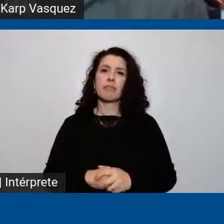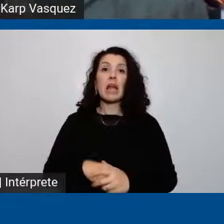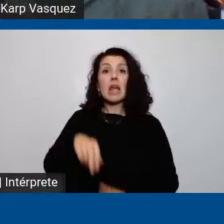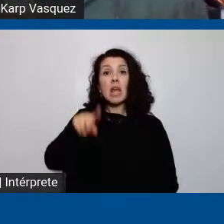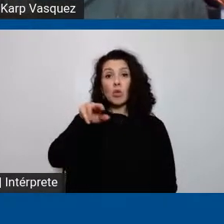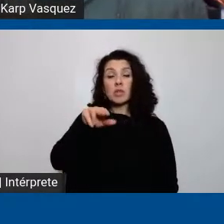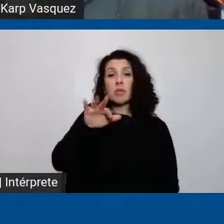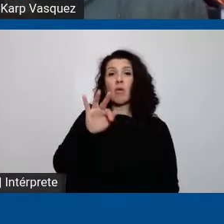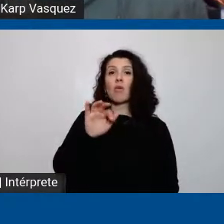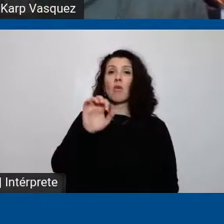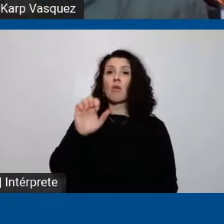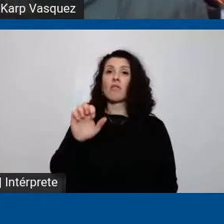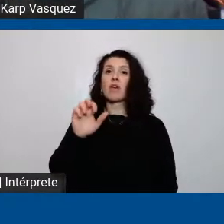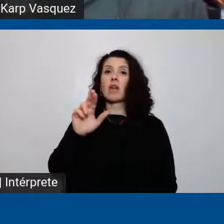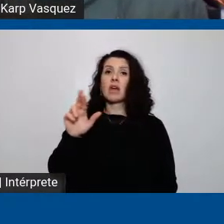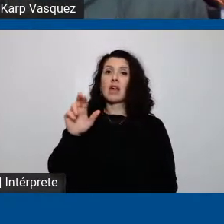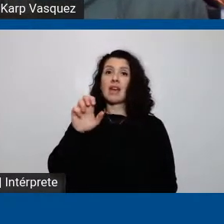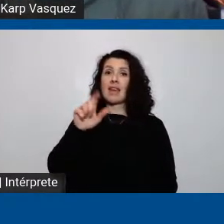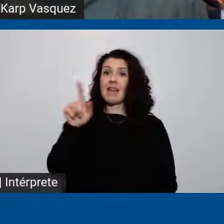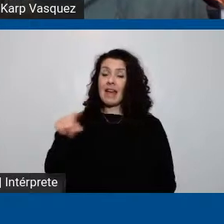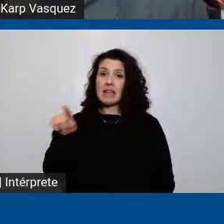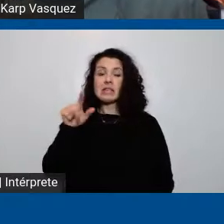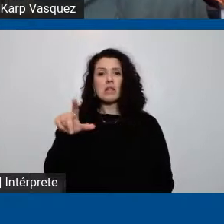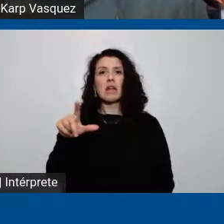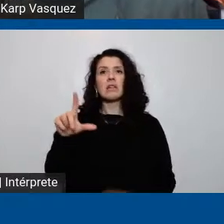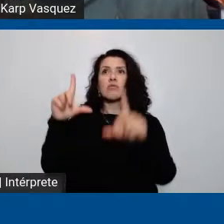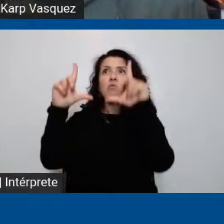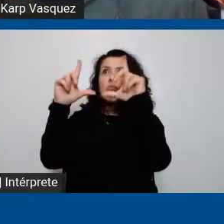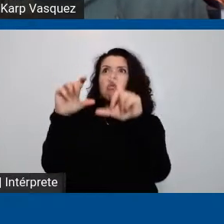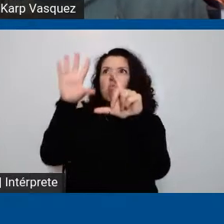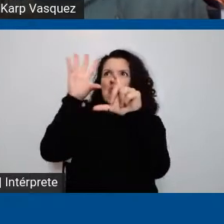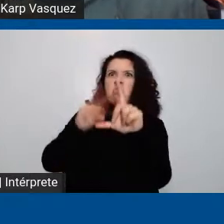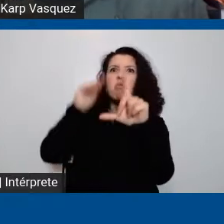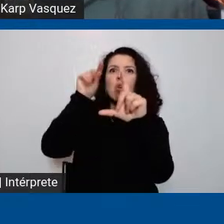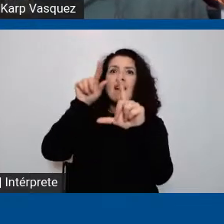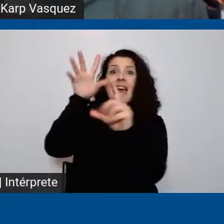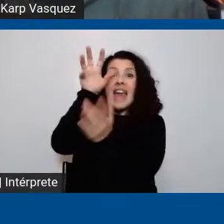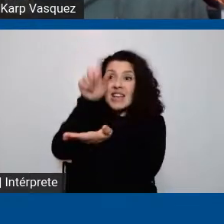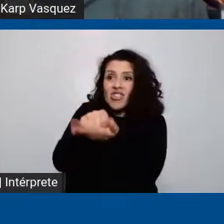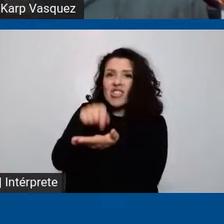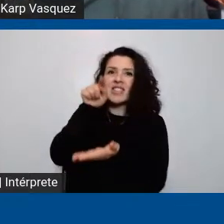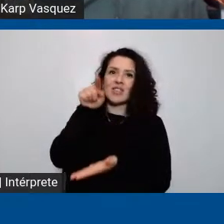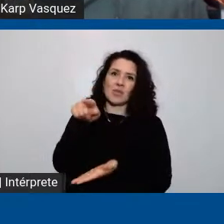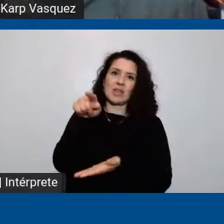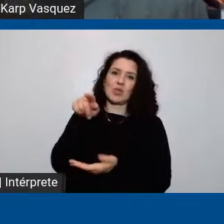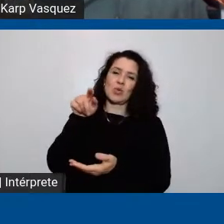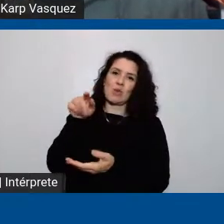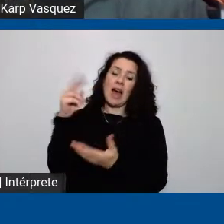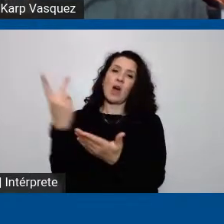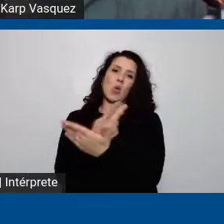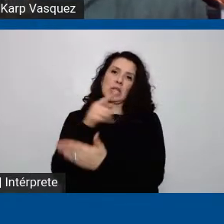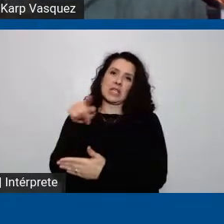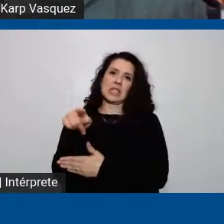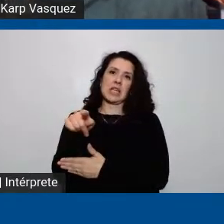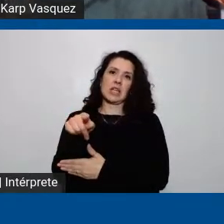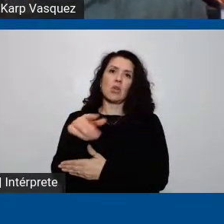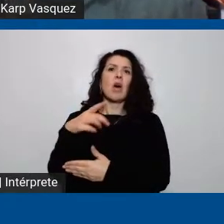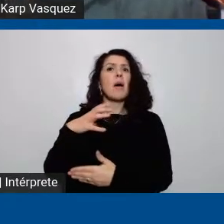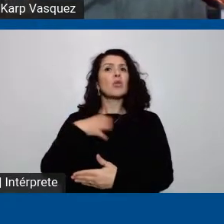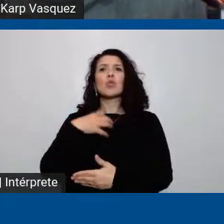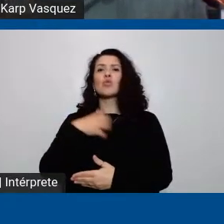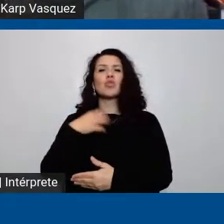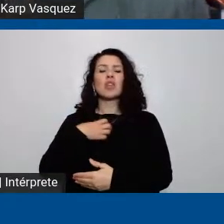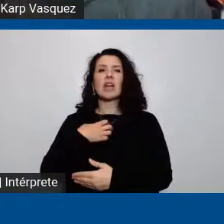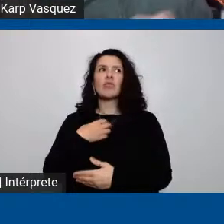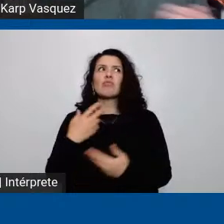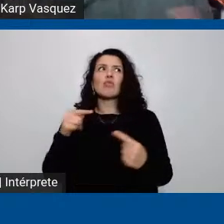Ferrez fotografam isso de uma maneira muito assim, contemporânea, vamos